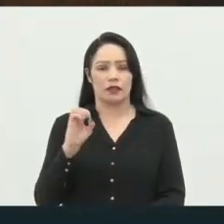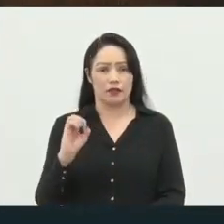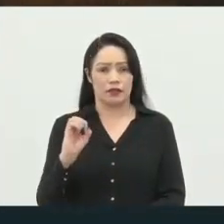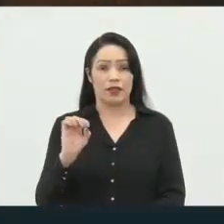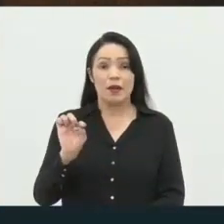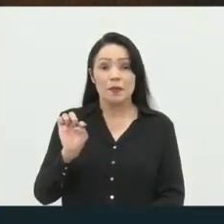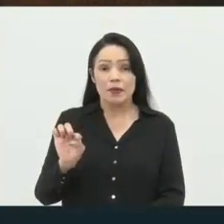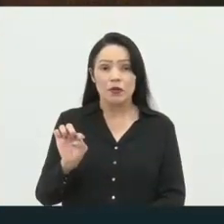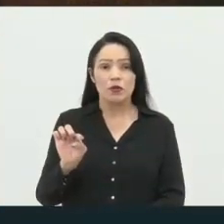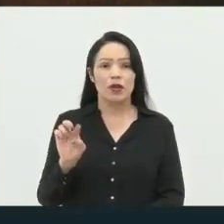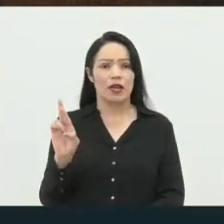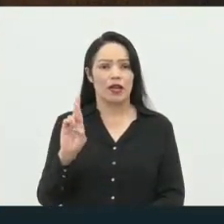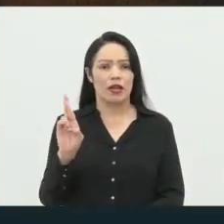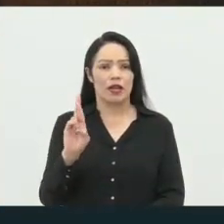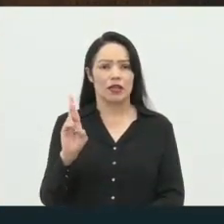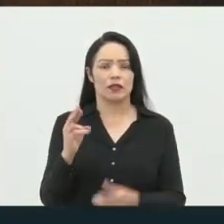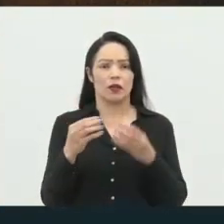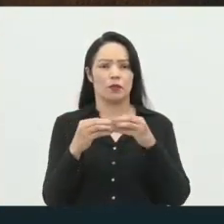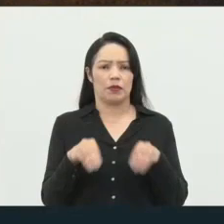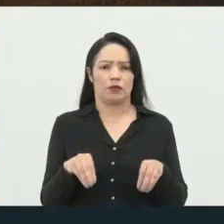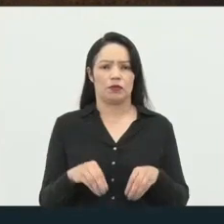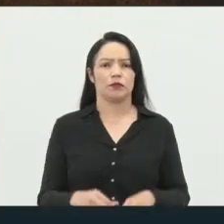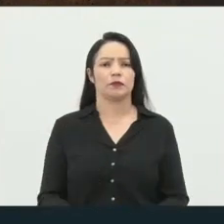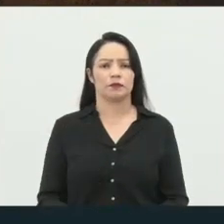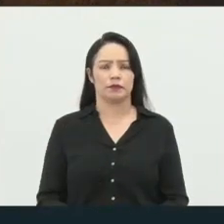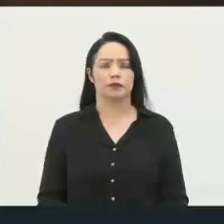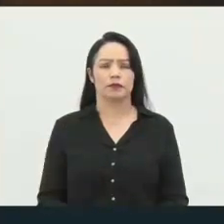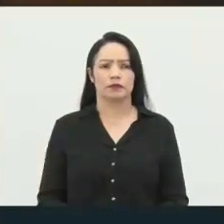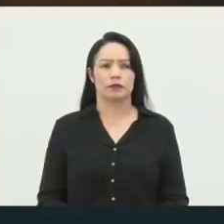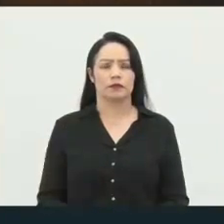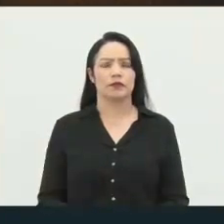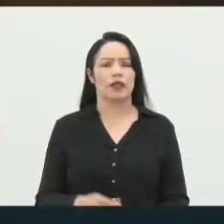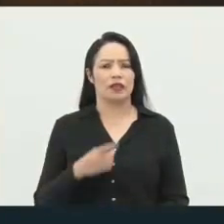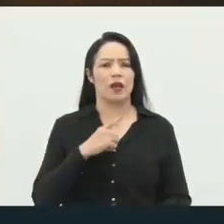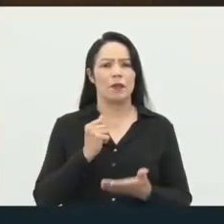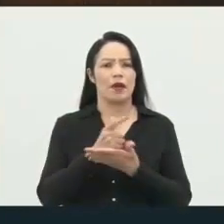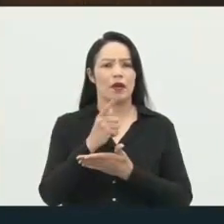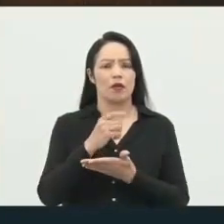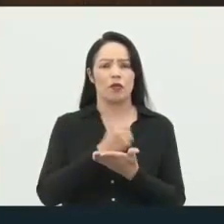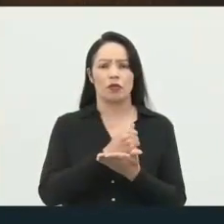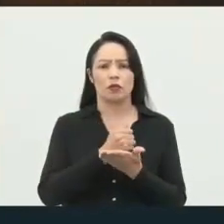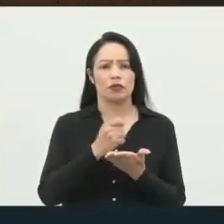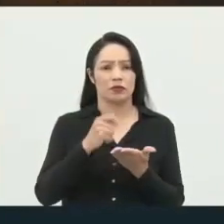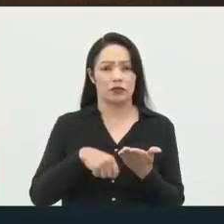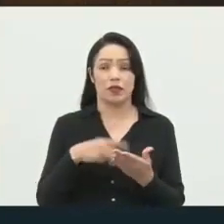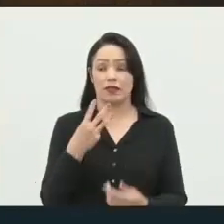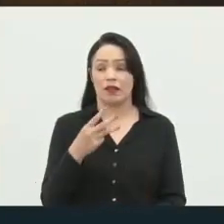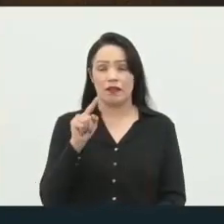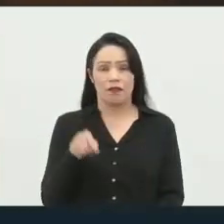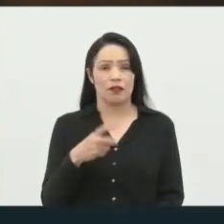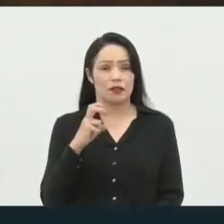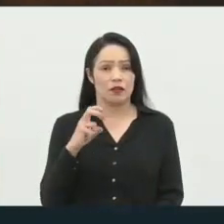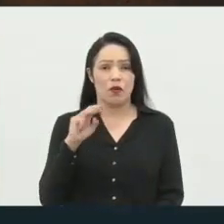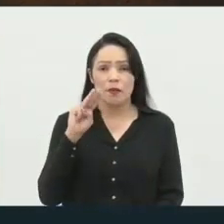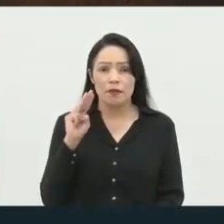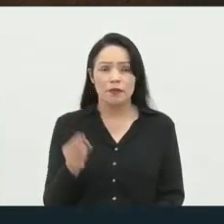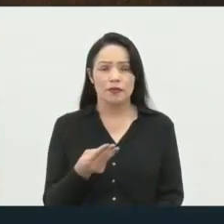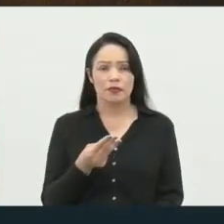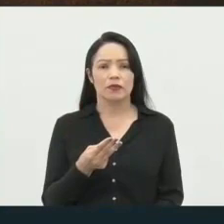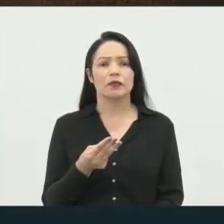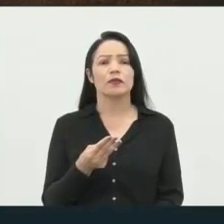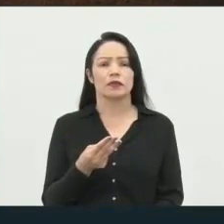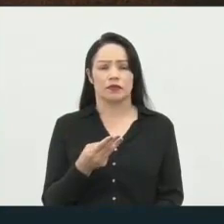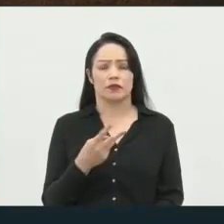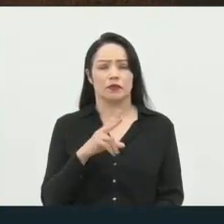prejuízos fizeram onerar um contrato em 3,5 milhões no ano de 2017/2018